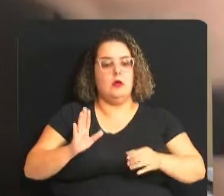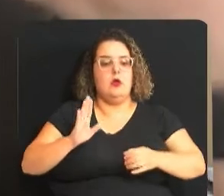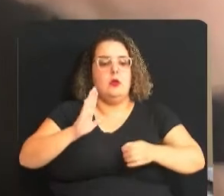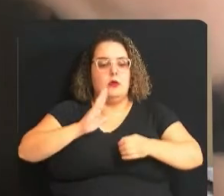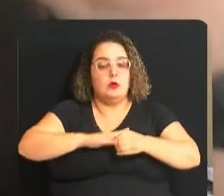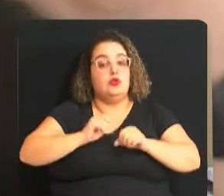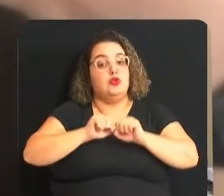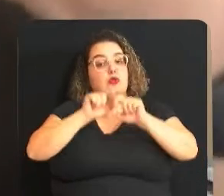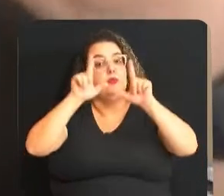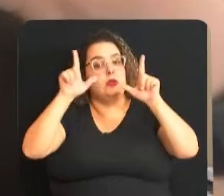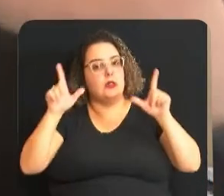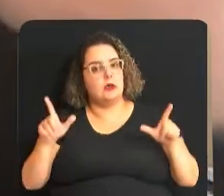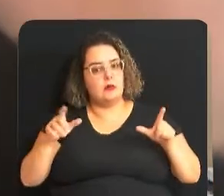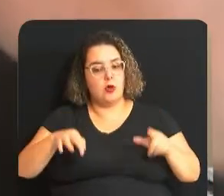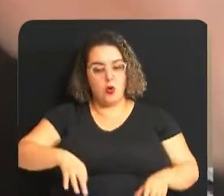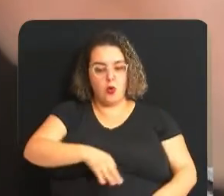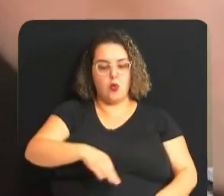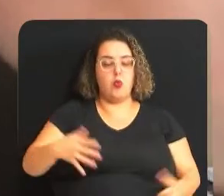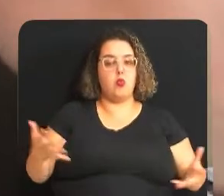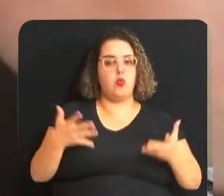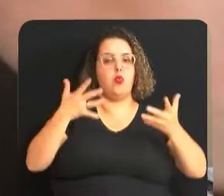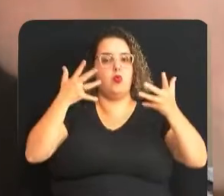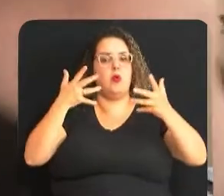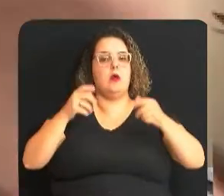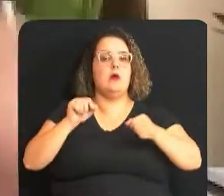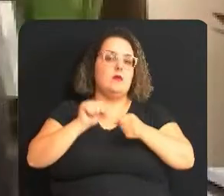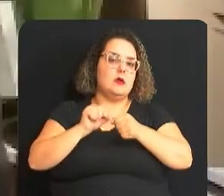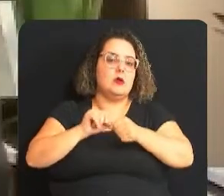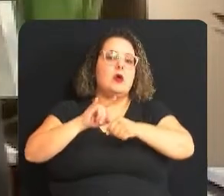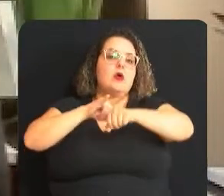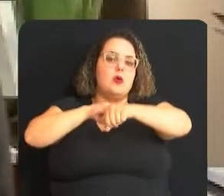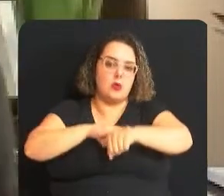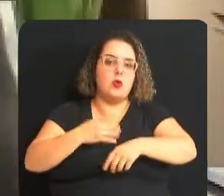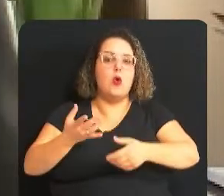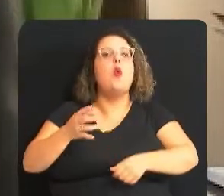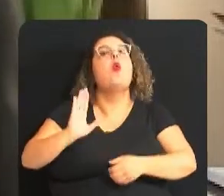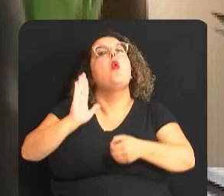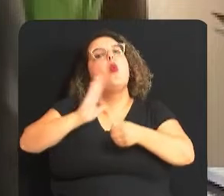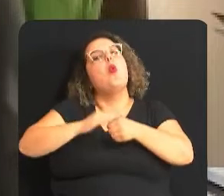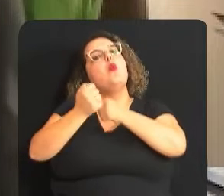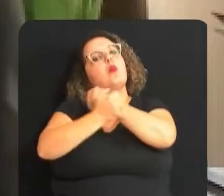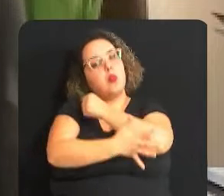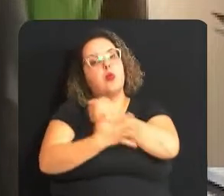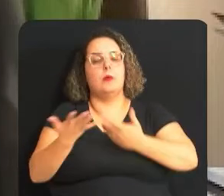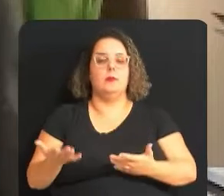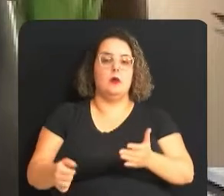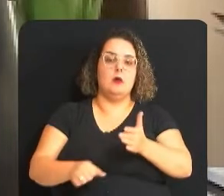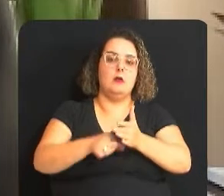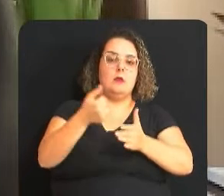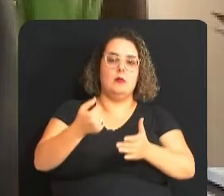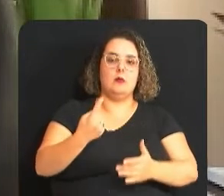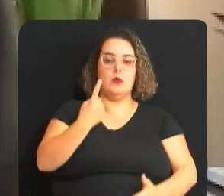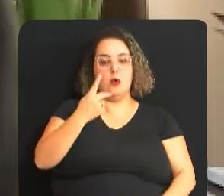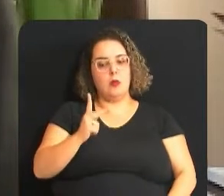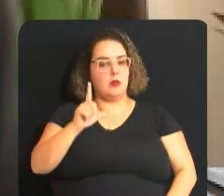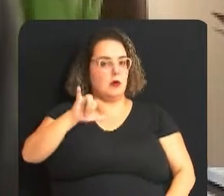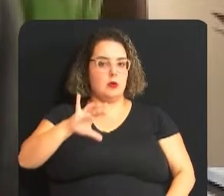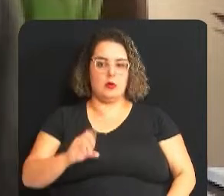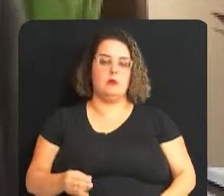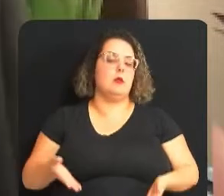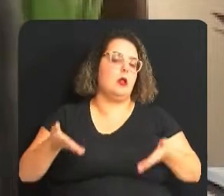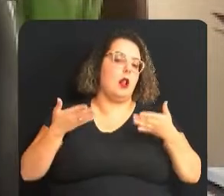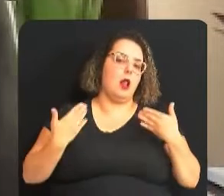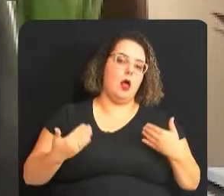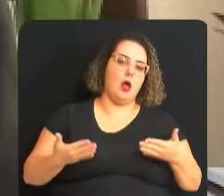gatilho do intestino acordar e vai no banheiro fazer cocô. Porque aí ela, primeiro, vai estar saindo 1 quilo mais leve.